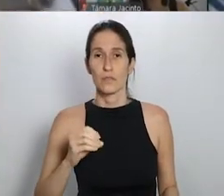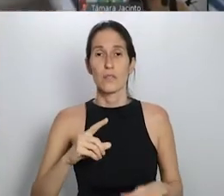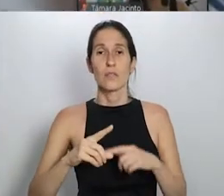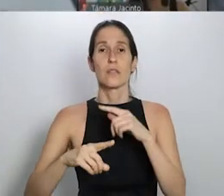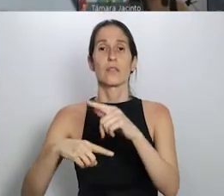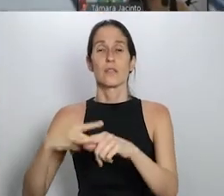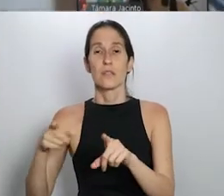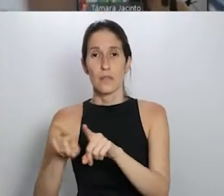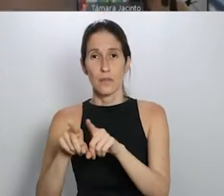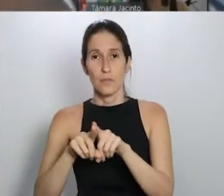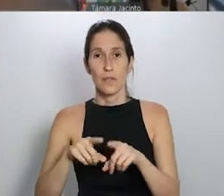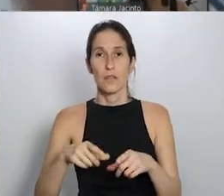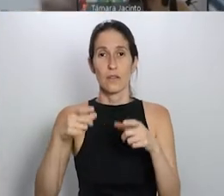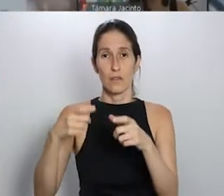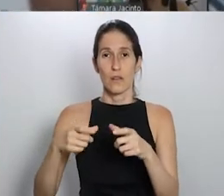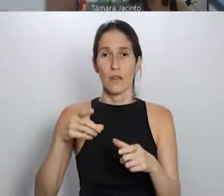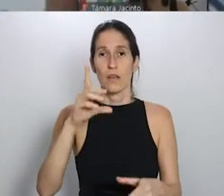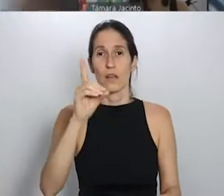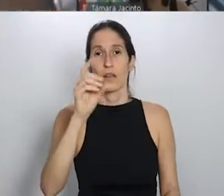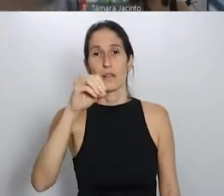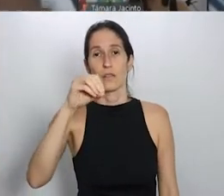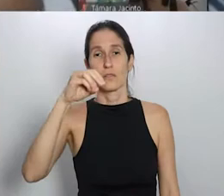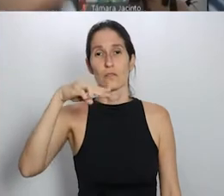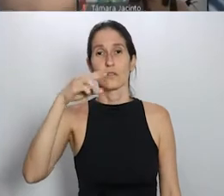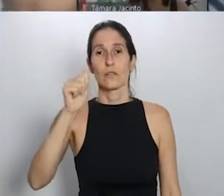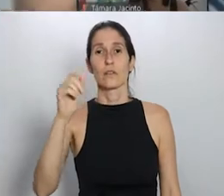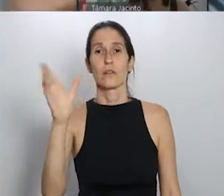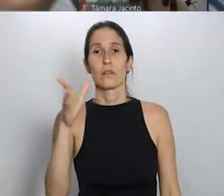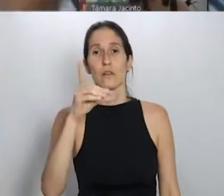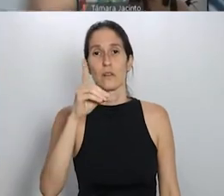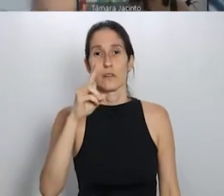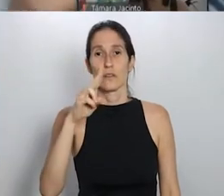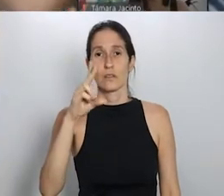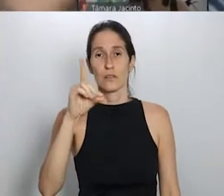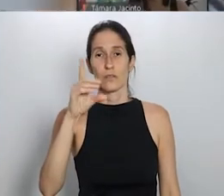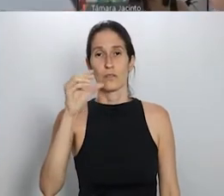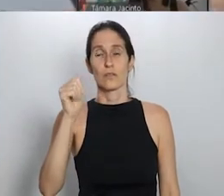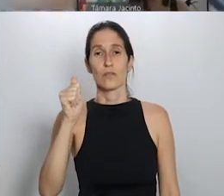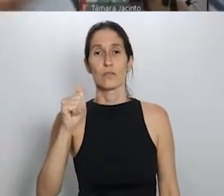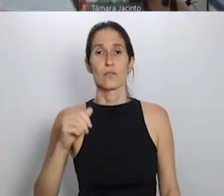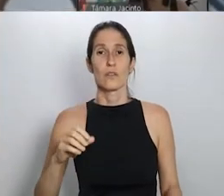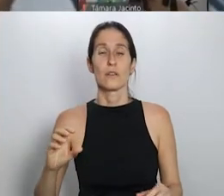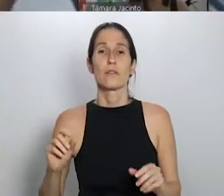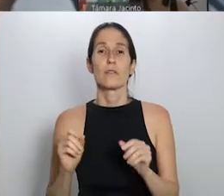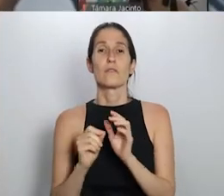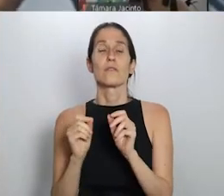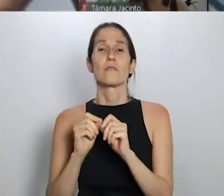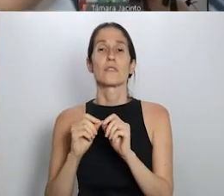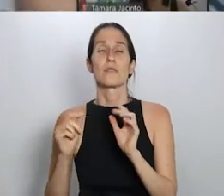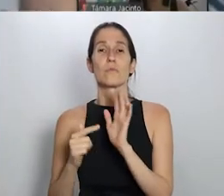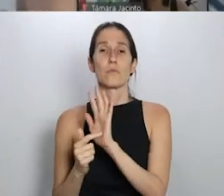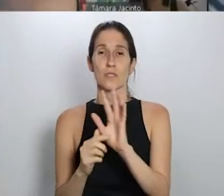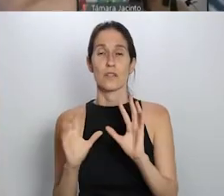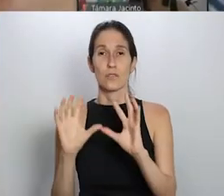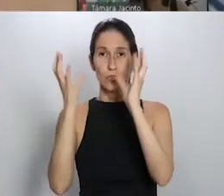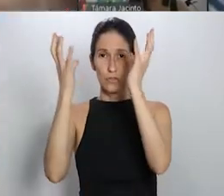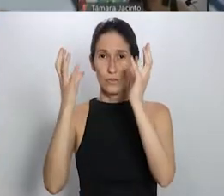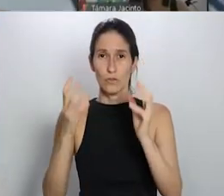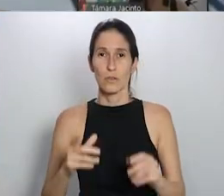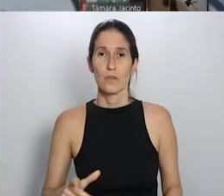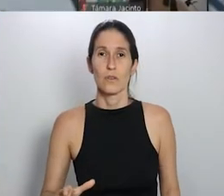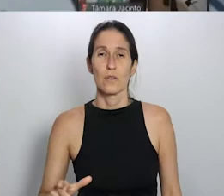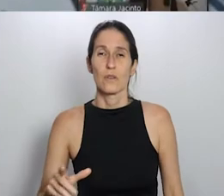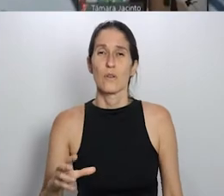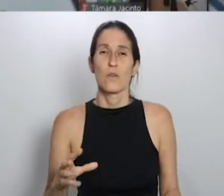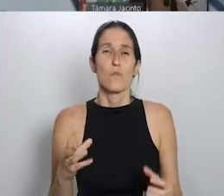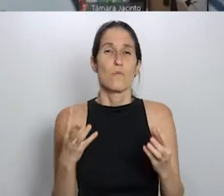eu fui, fiz participação num show, fazendo show no Pai de Dona Duda. Esse povo todo é